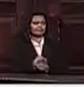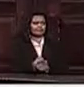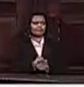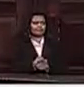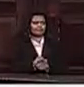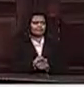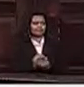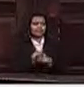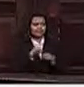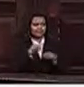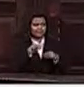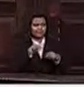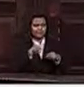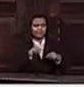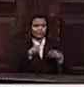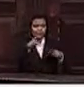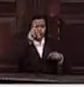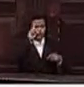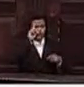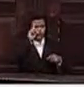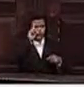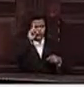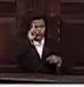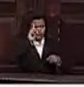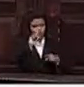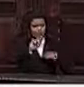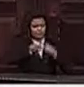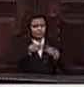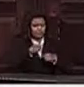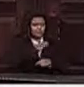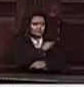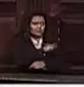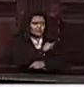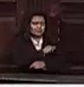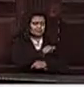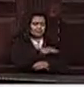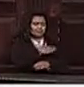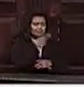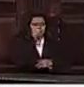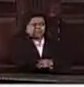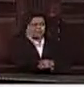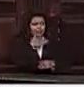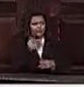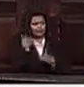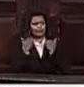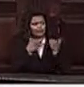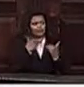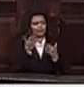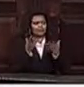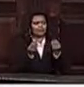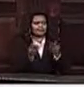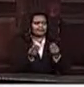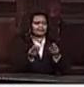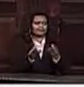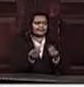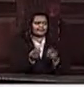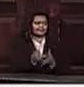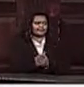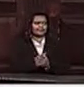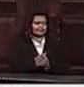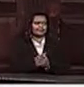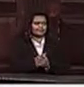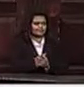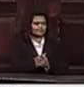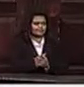acontece no estado do Rio de Janeiro. Então, quando nós lemos sobre as 10 áreas, nós também não podemos esquecer do